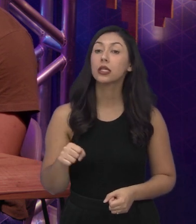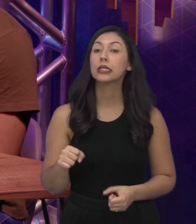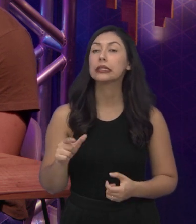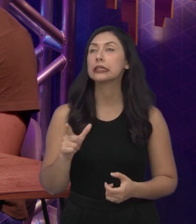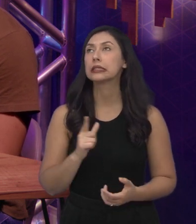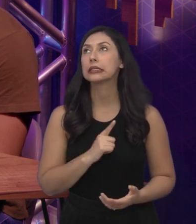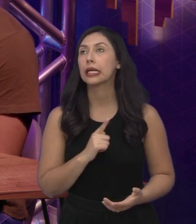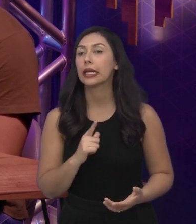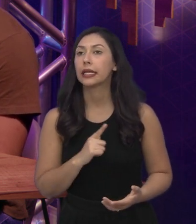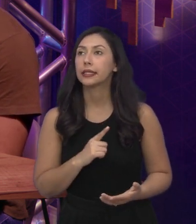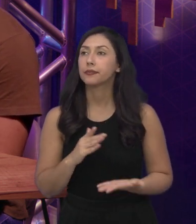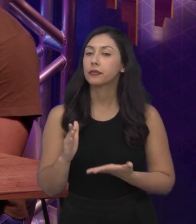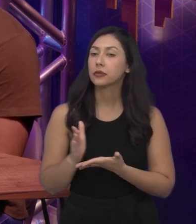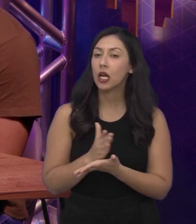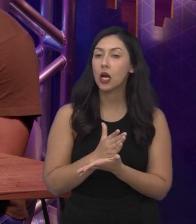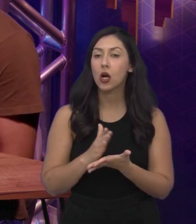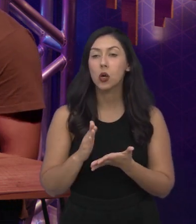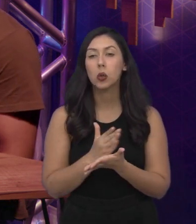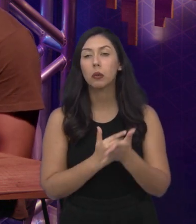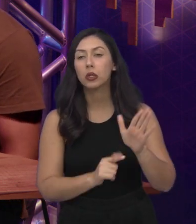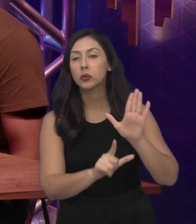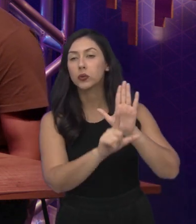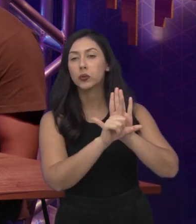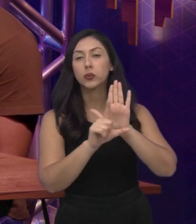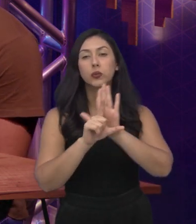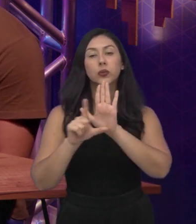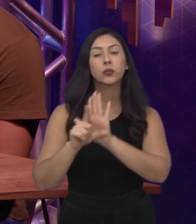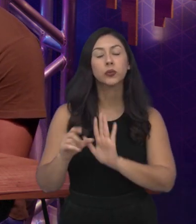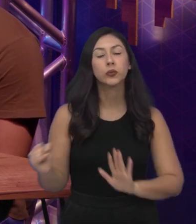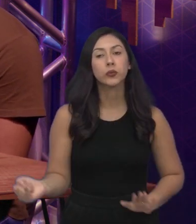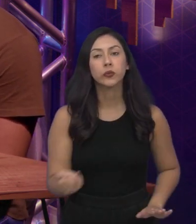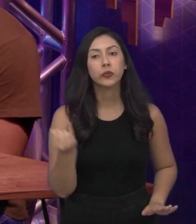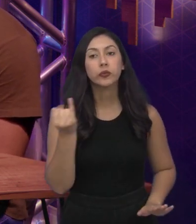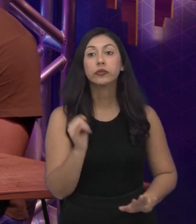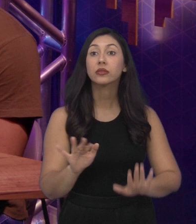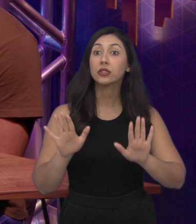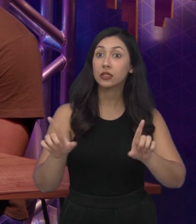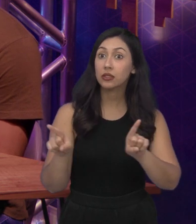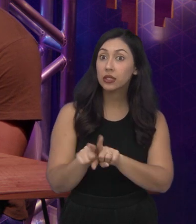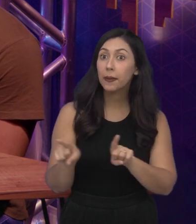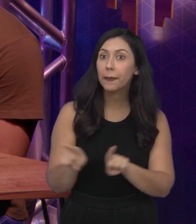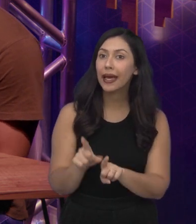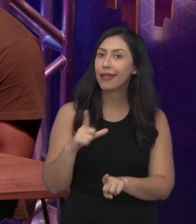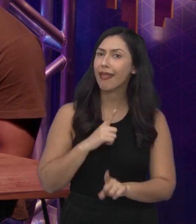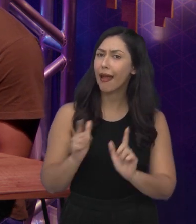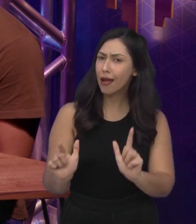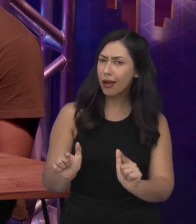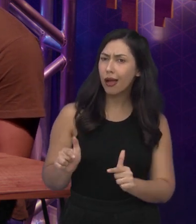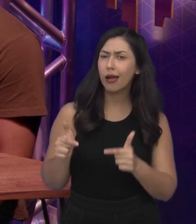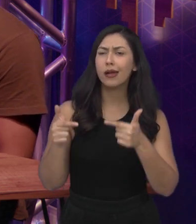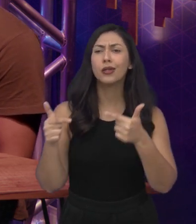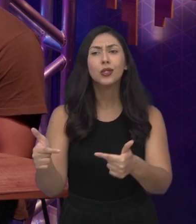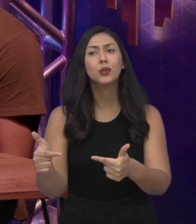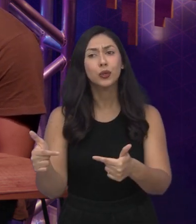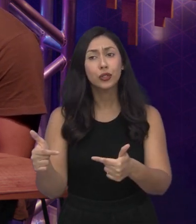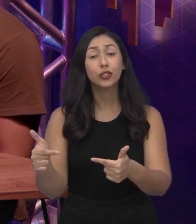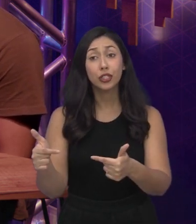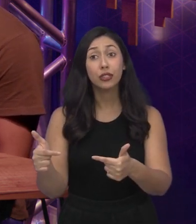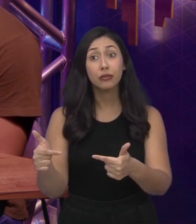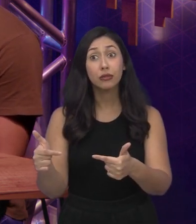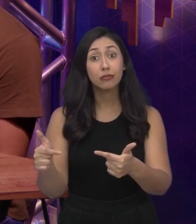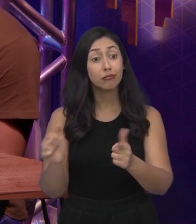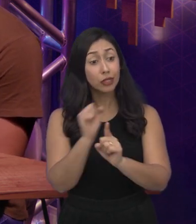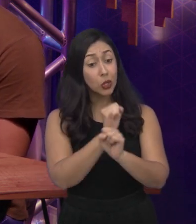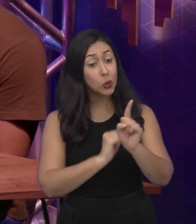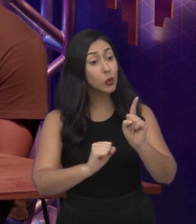tem algumas leis importantes, tal, mas a gente também tem muita iniciativa